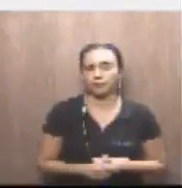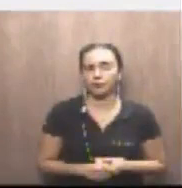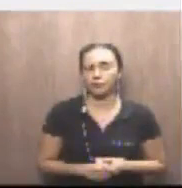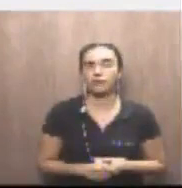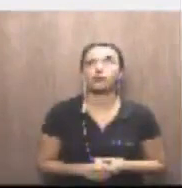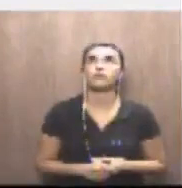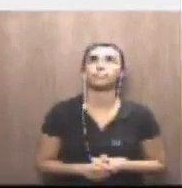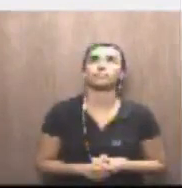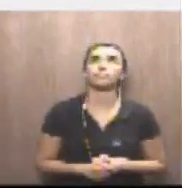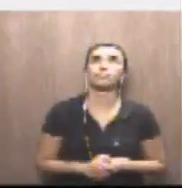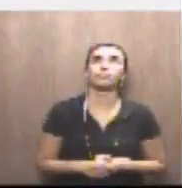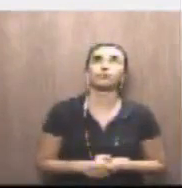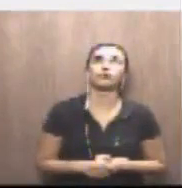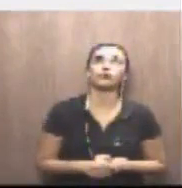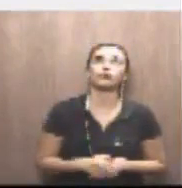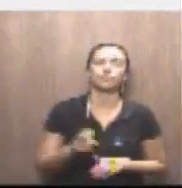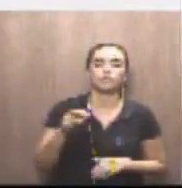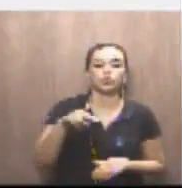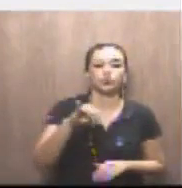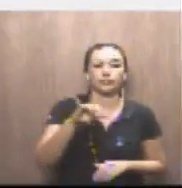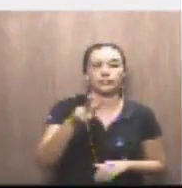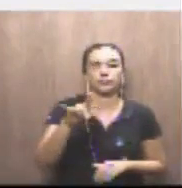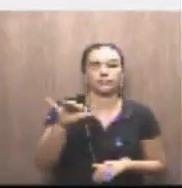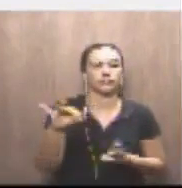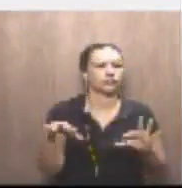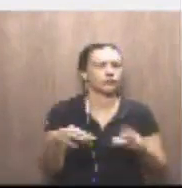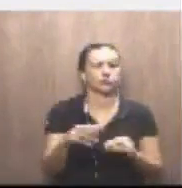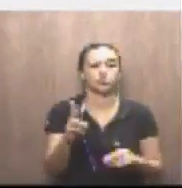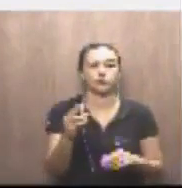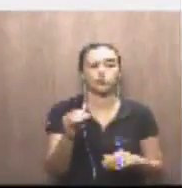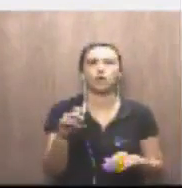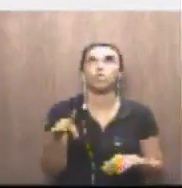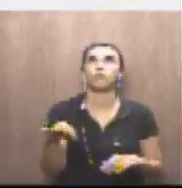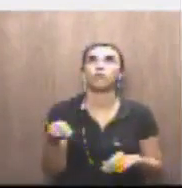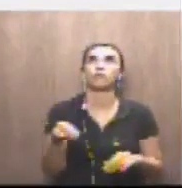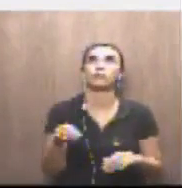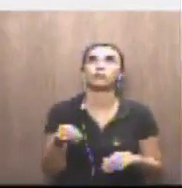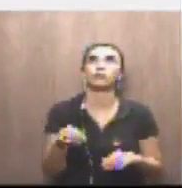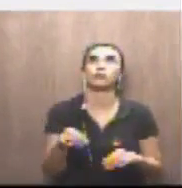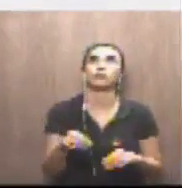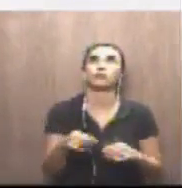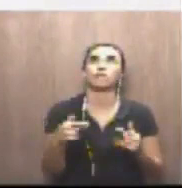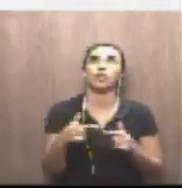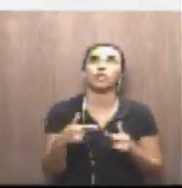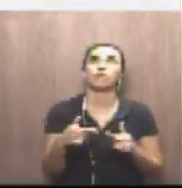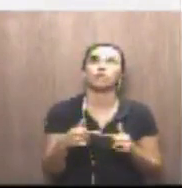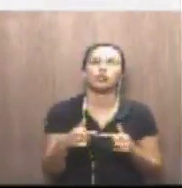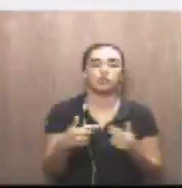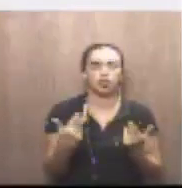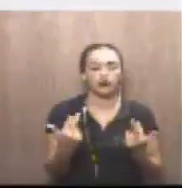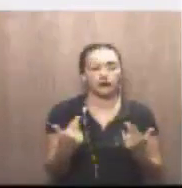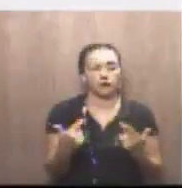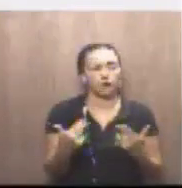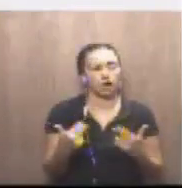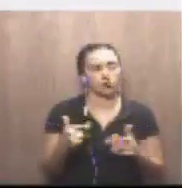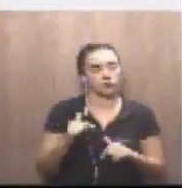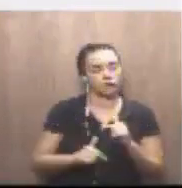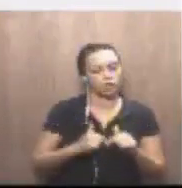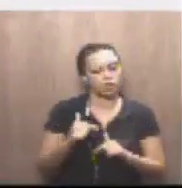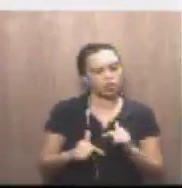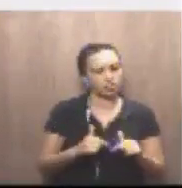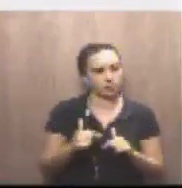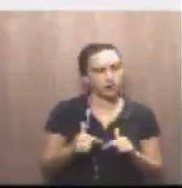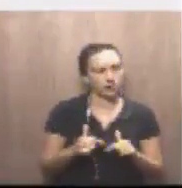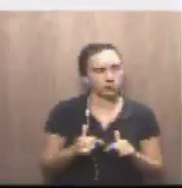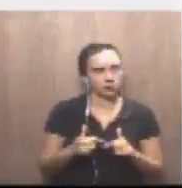Os níveis de todos os hormônios presentes no momento do parto estão regulados de acordo com o andamento do trabalho de parto,